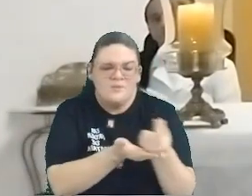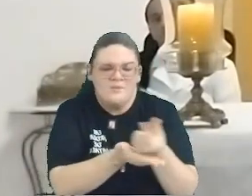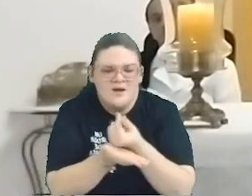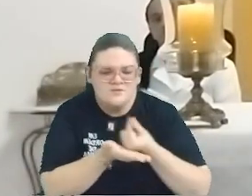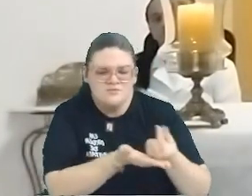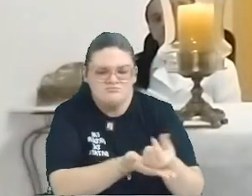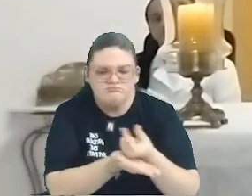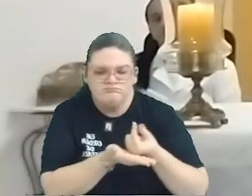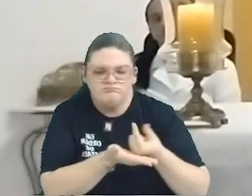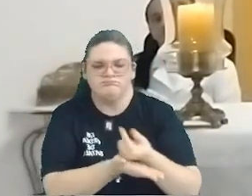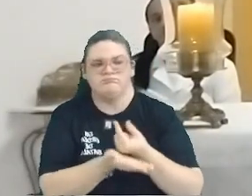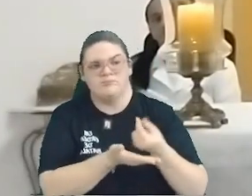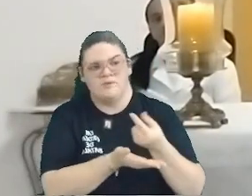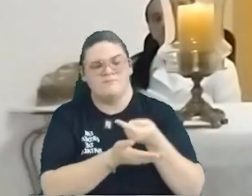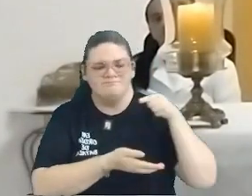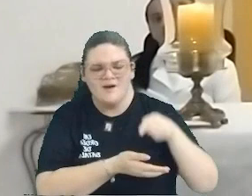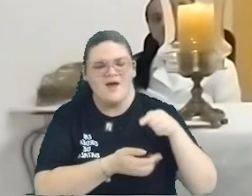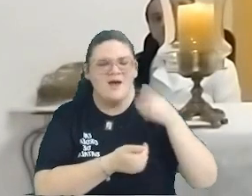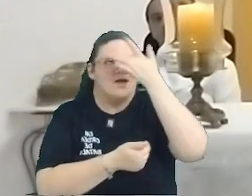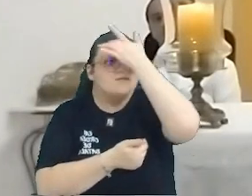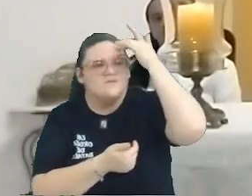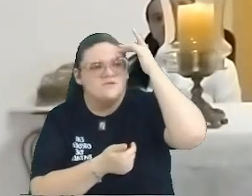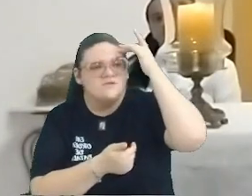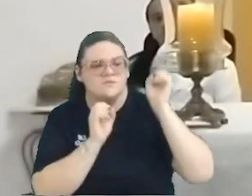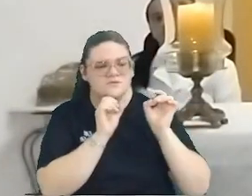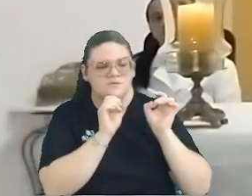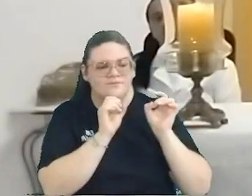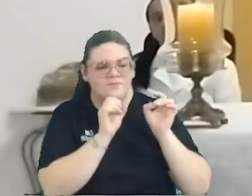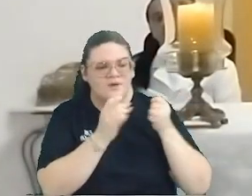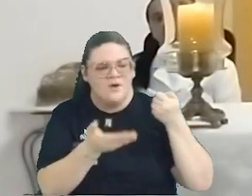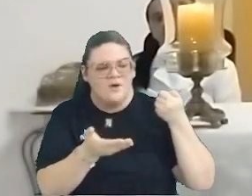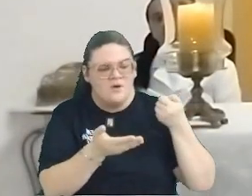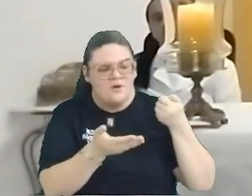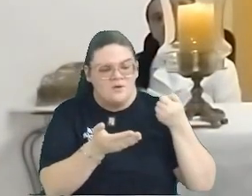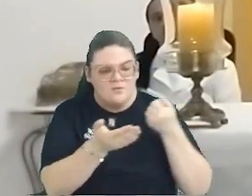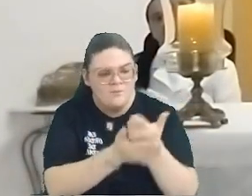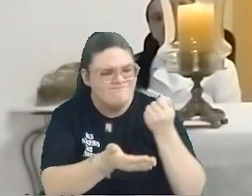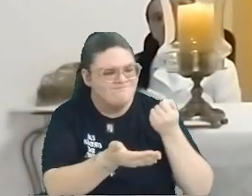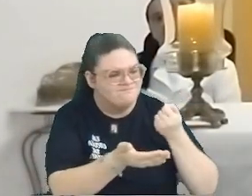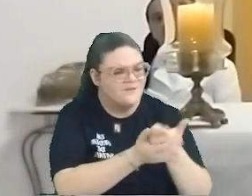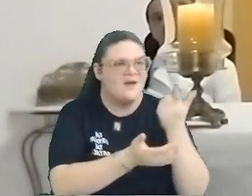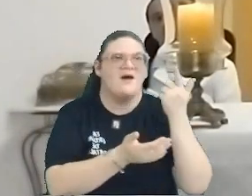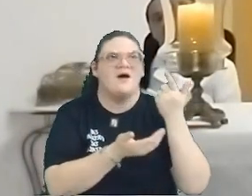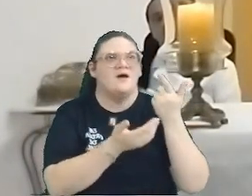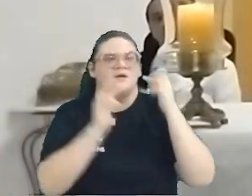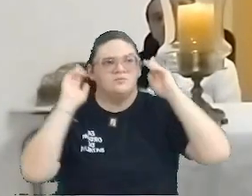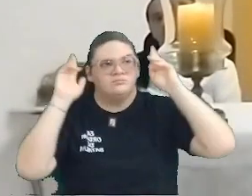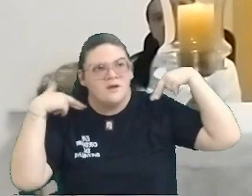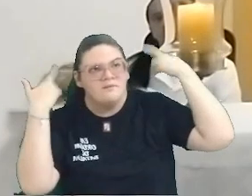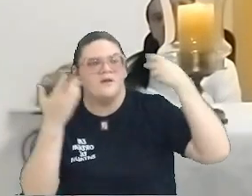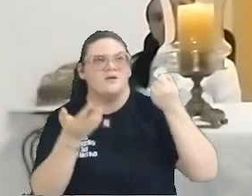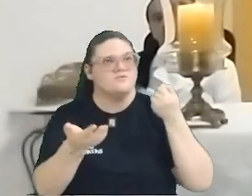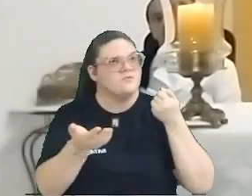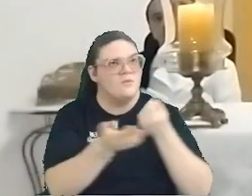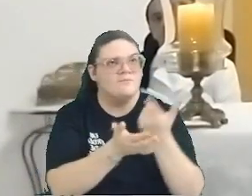as pessoas compravam os animais para os sacrifícios, comprava os cordeiros,